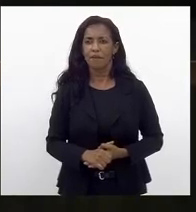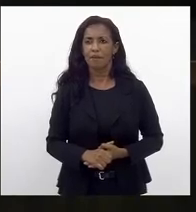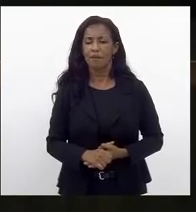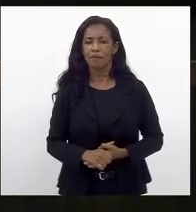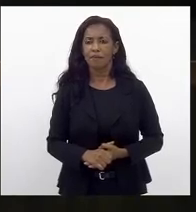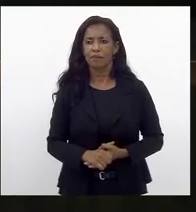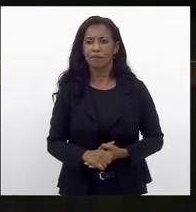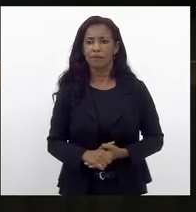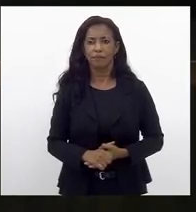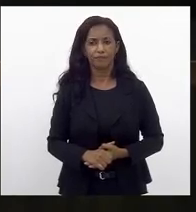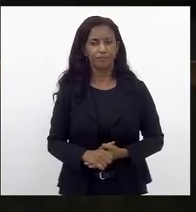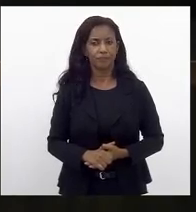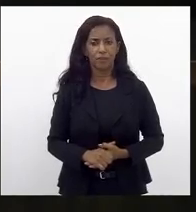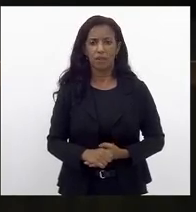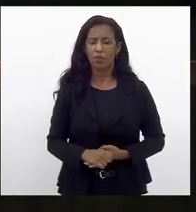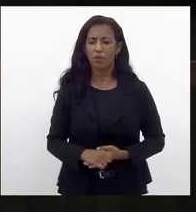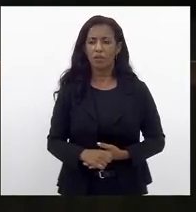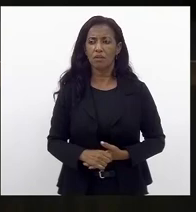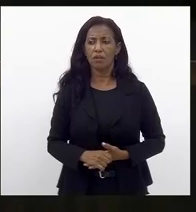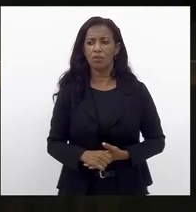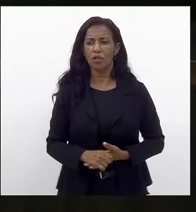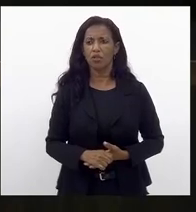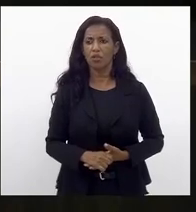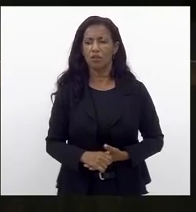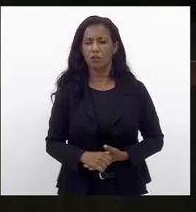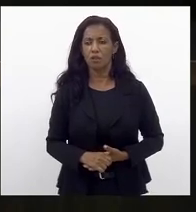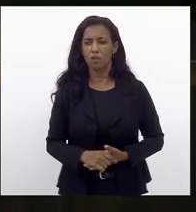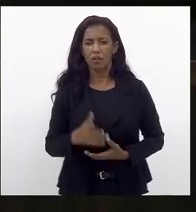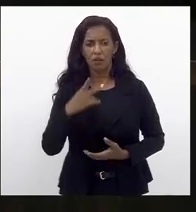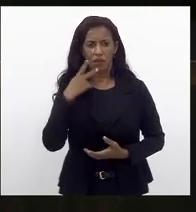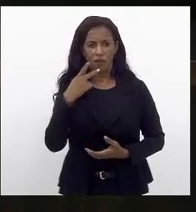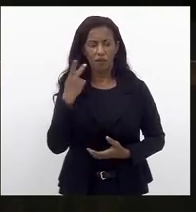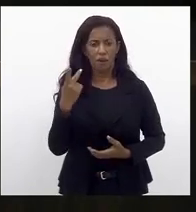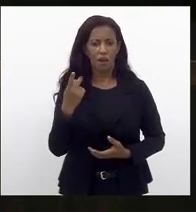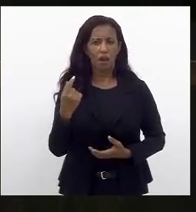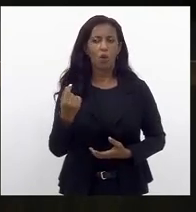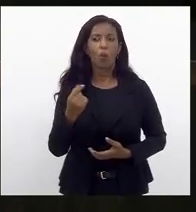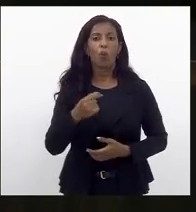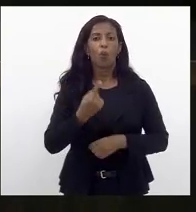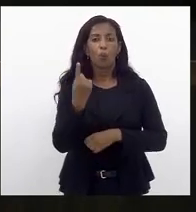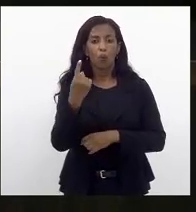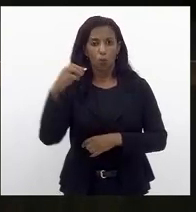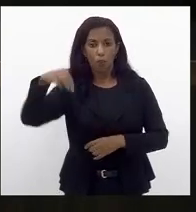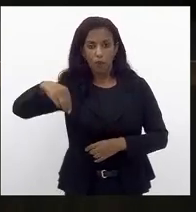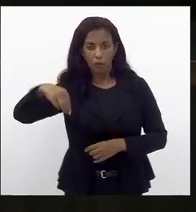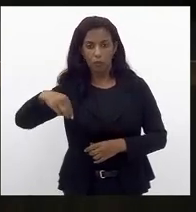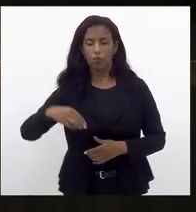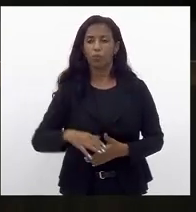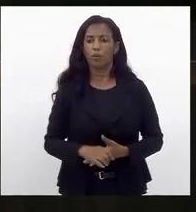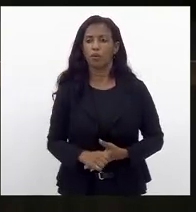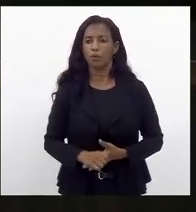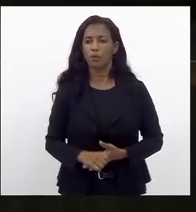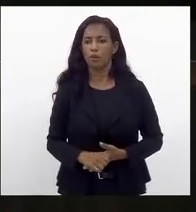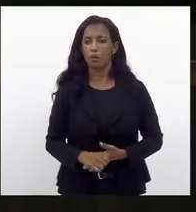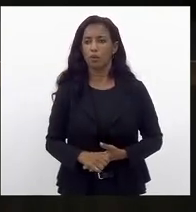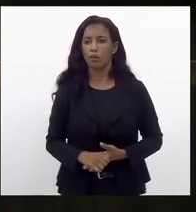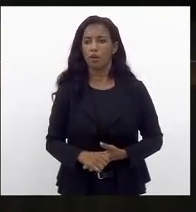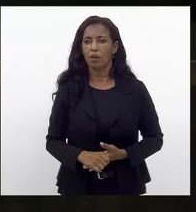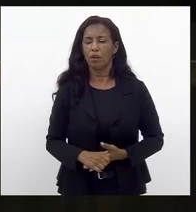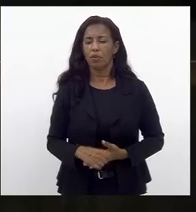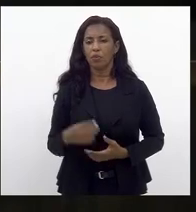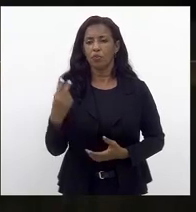seguida a deputada seita passar essa dica por favor pouquinho em um minuto primeiro menu de